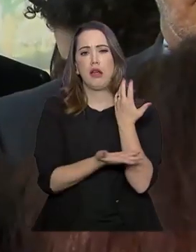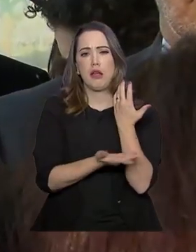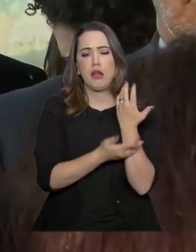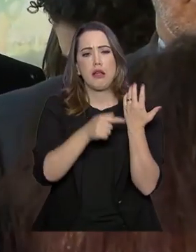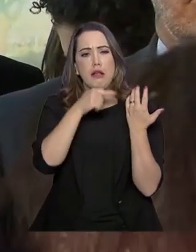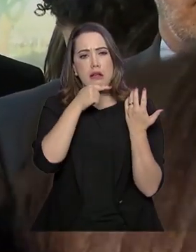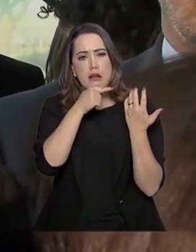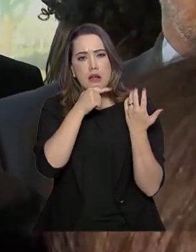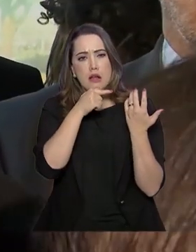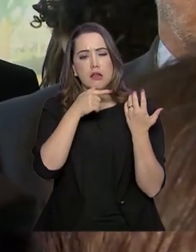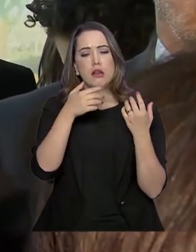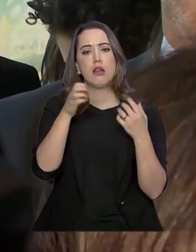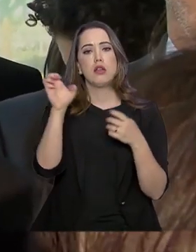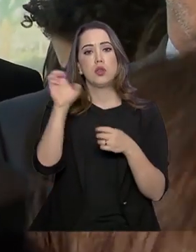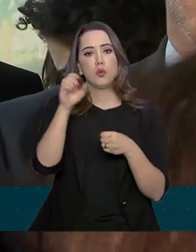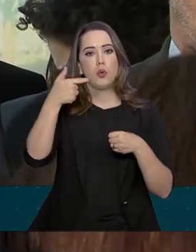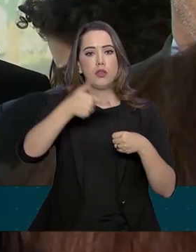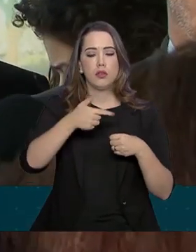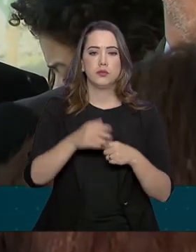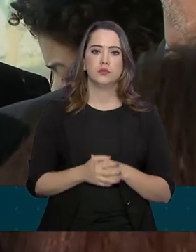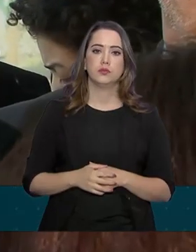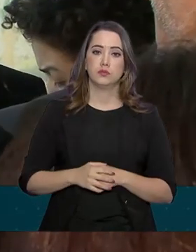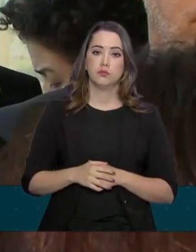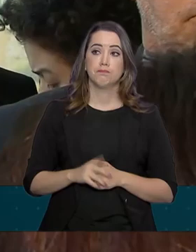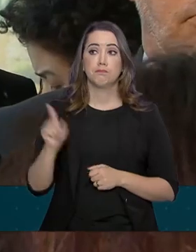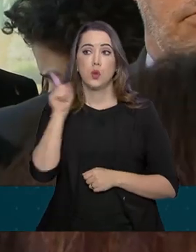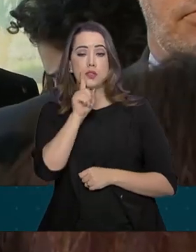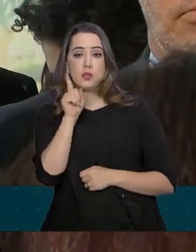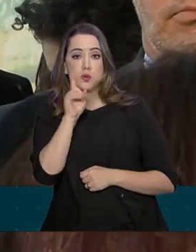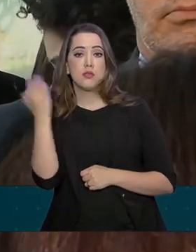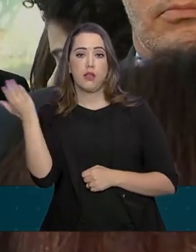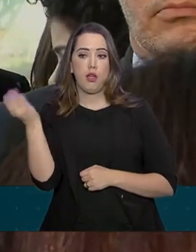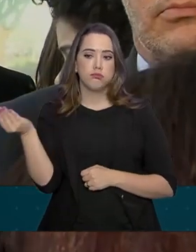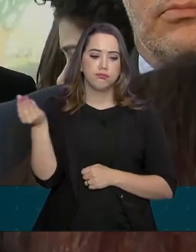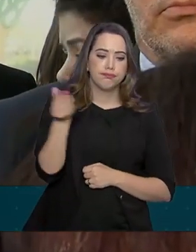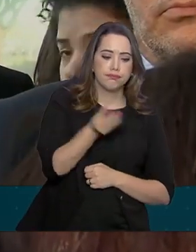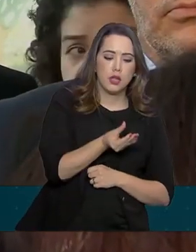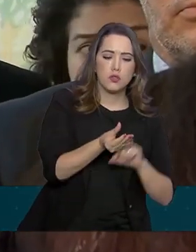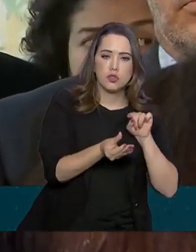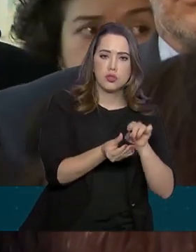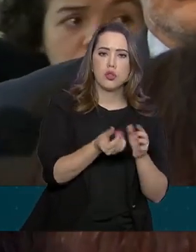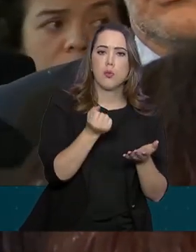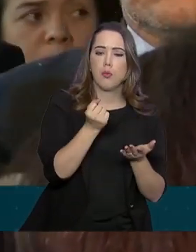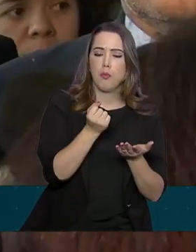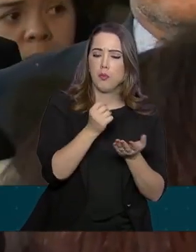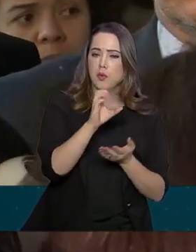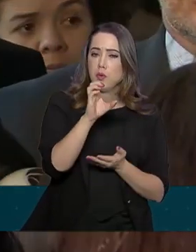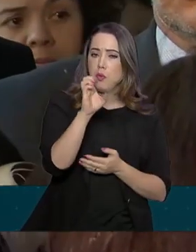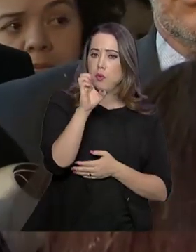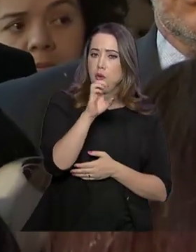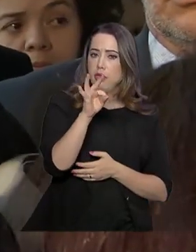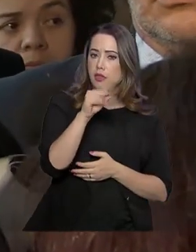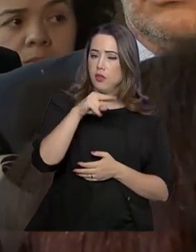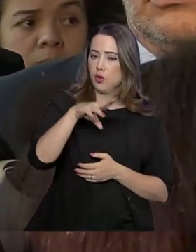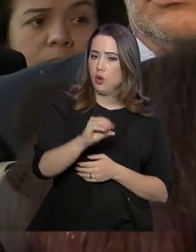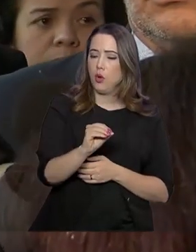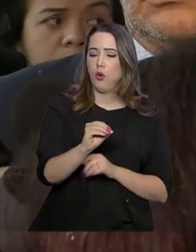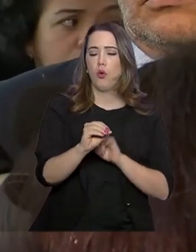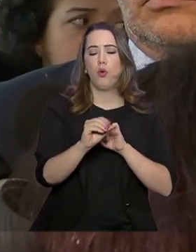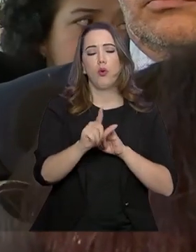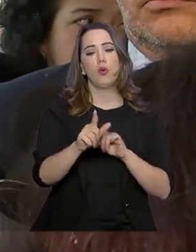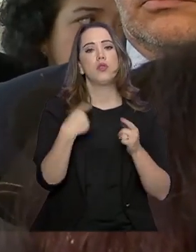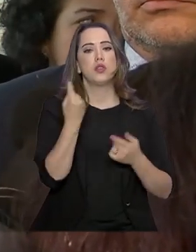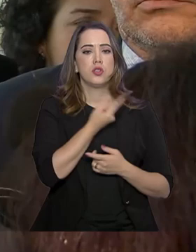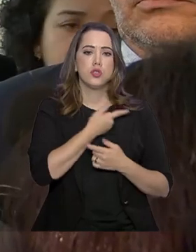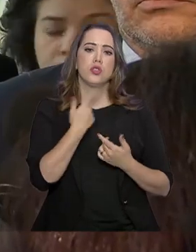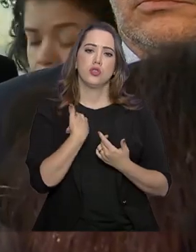Eles têm interesse, por exemplo, em trazer o etanol para cá. E nós temos tecnologia flexível, que pega a cana-de-açúcar